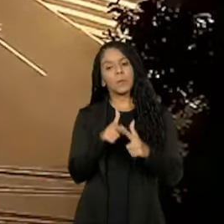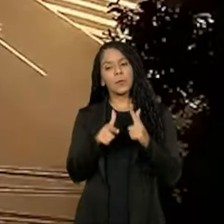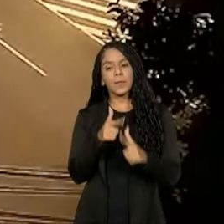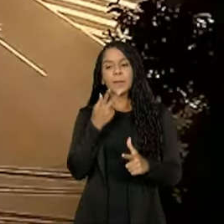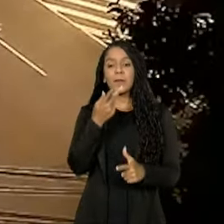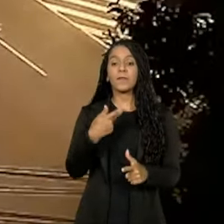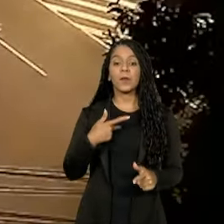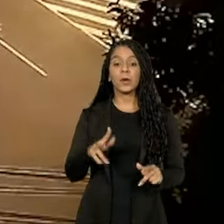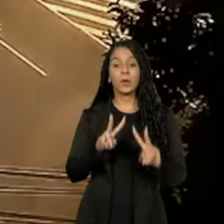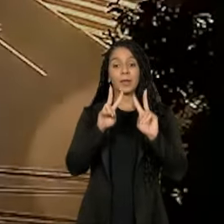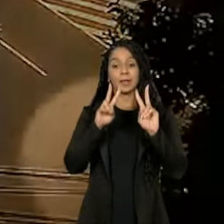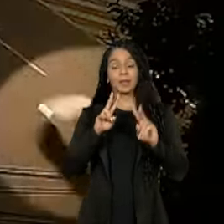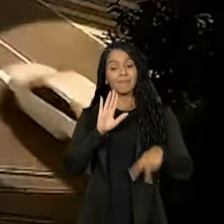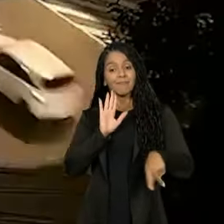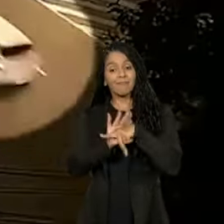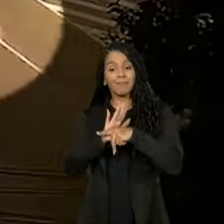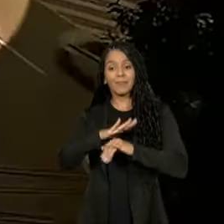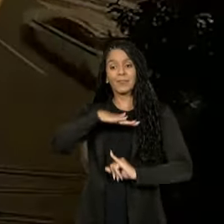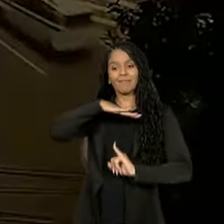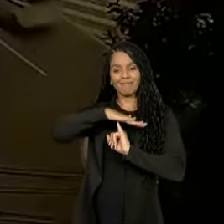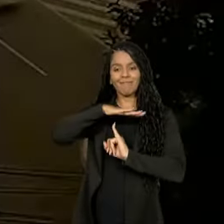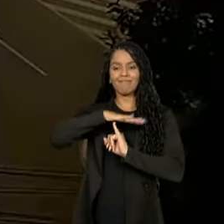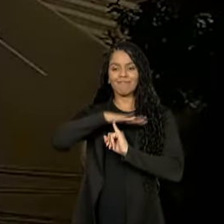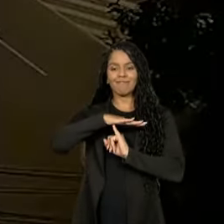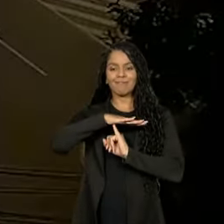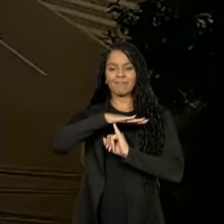que as próprias instituições têm que